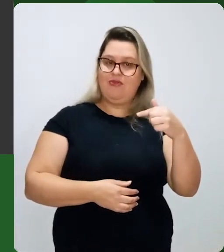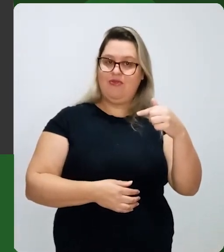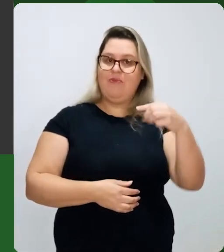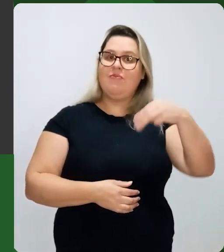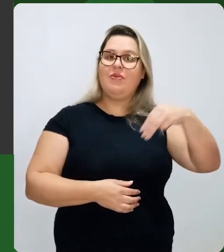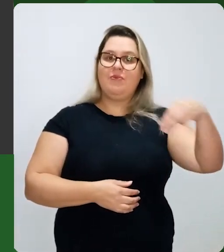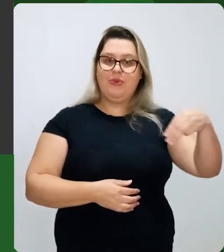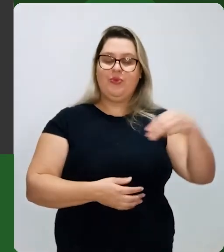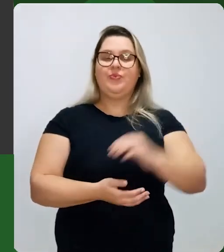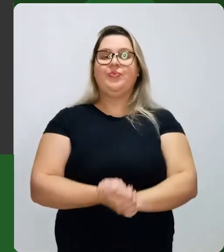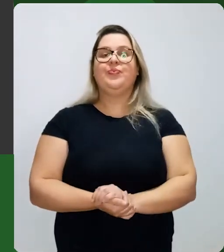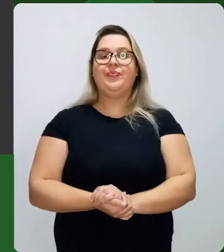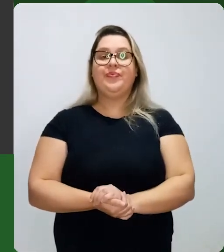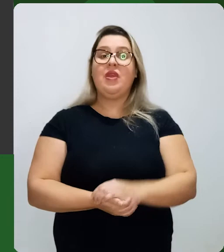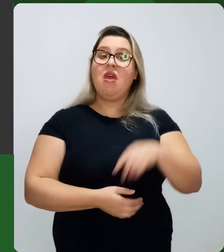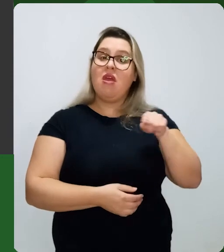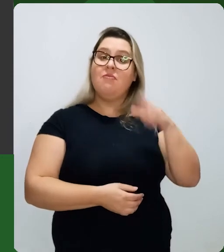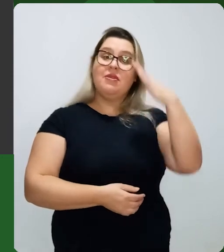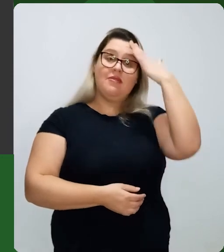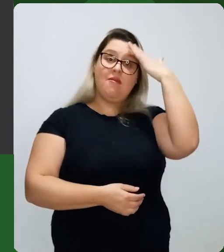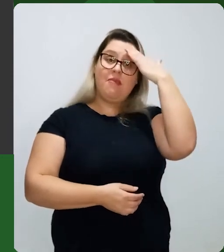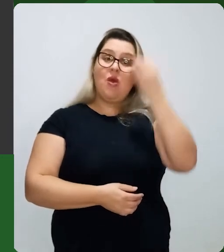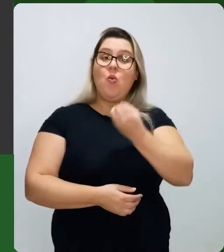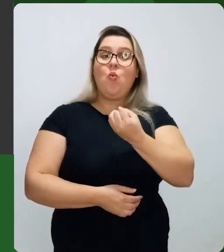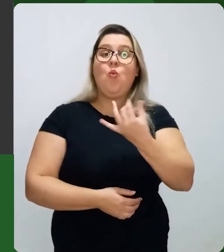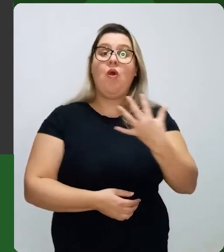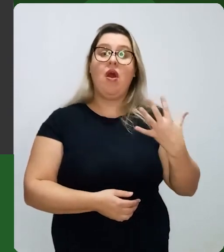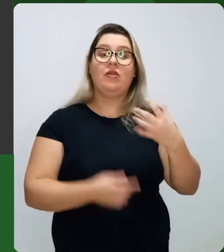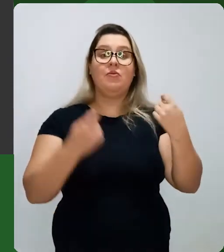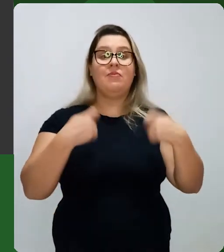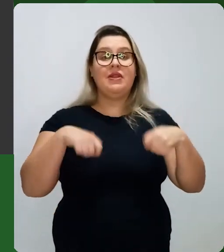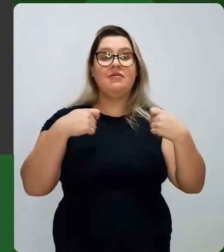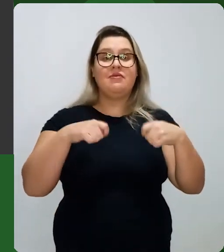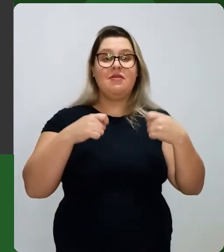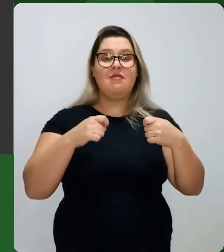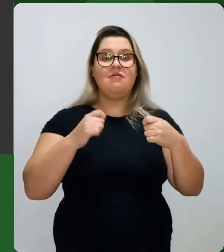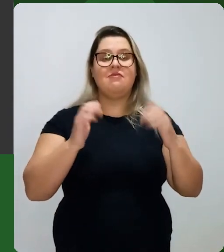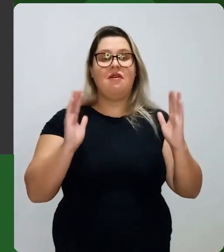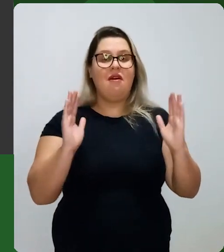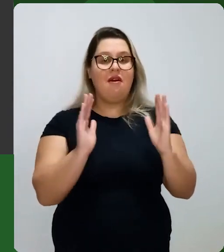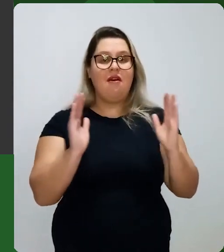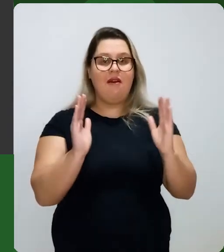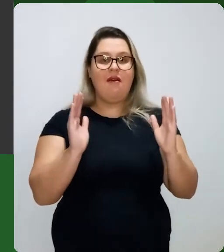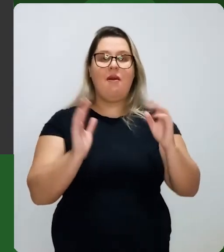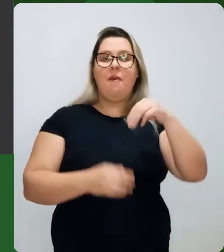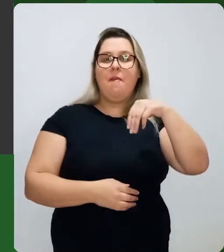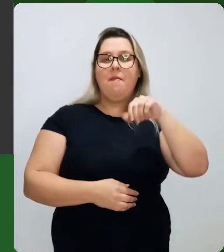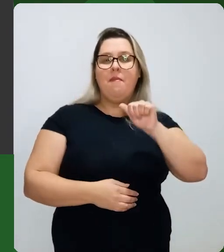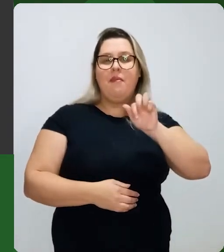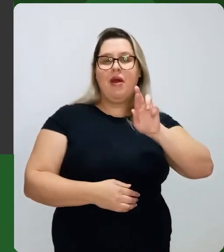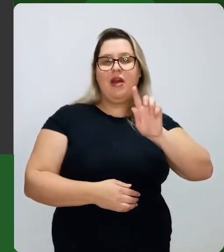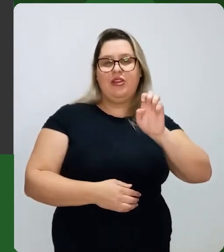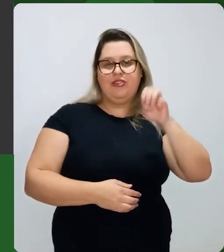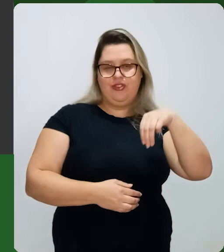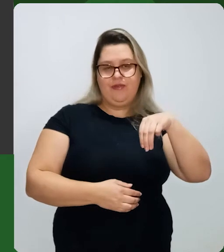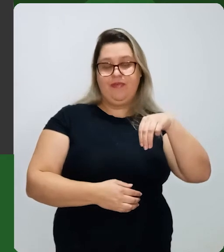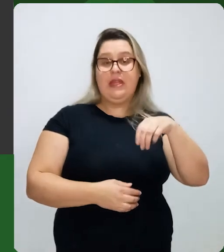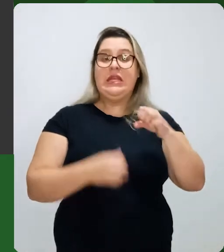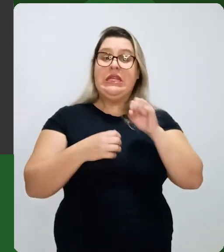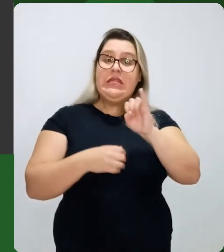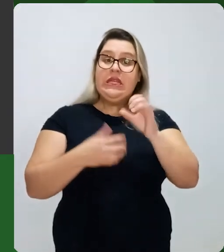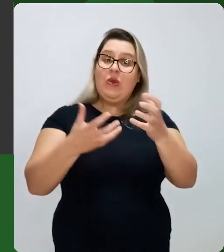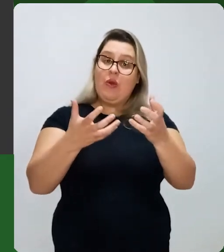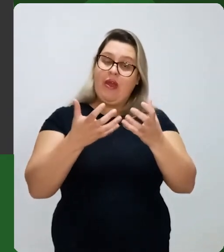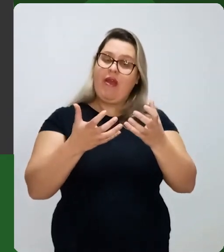medir 3,7 milímetros. Isso pra eu saber quanto que eu tenho que deixar de margem aqui em cima. Se eu quiser